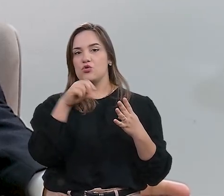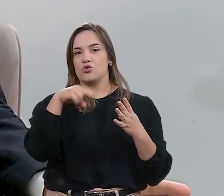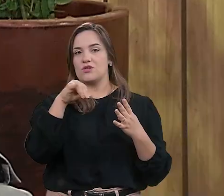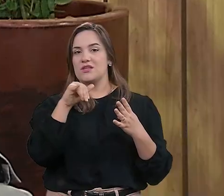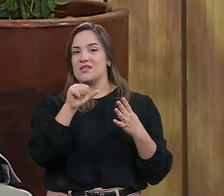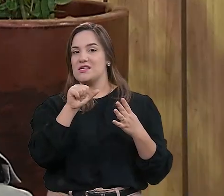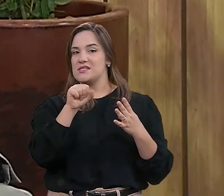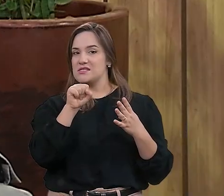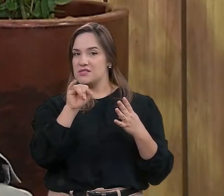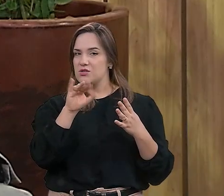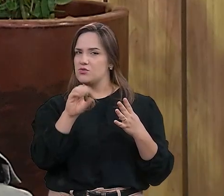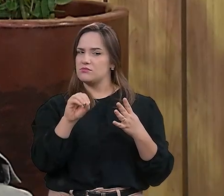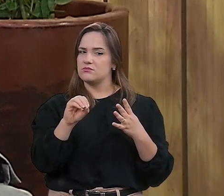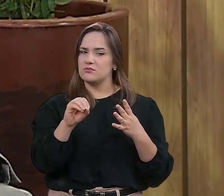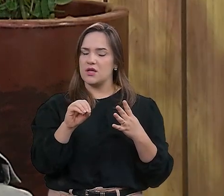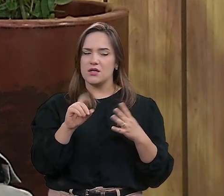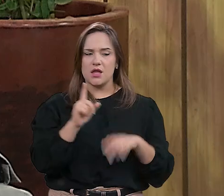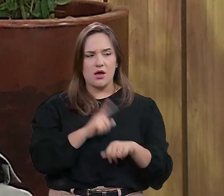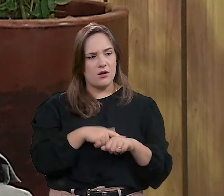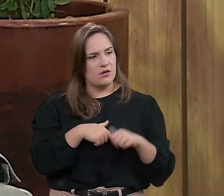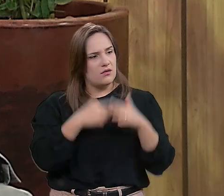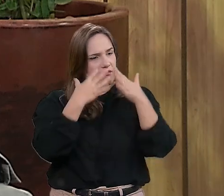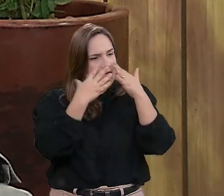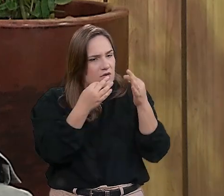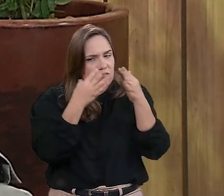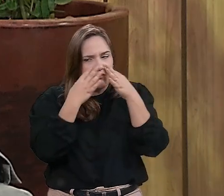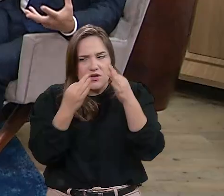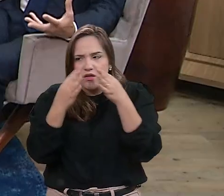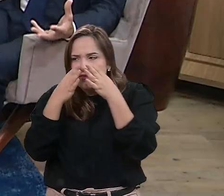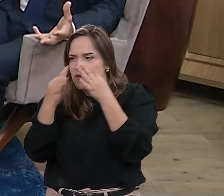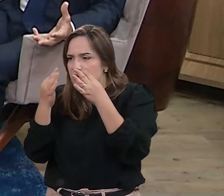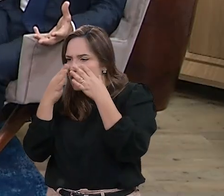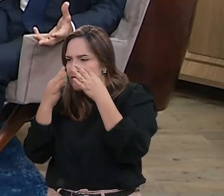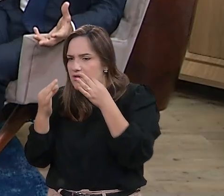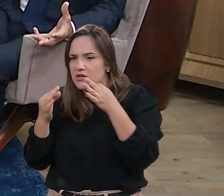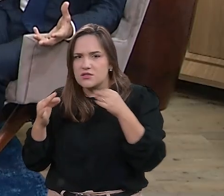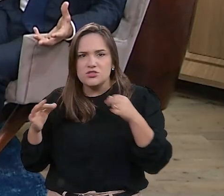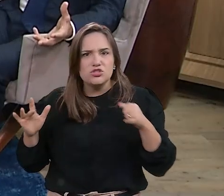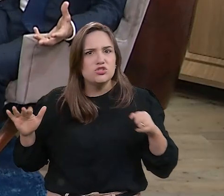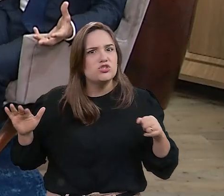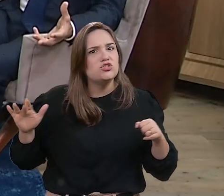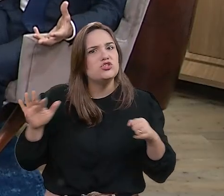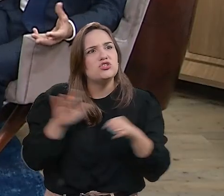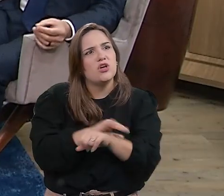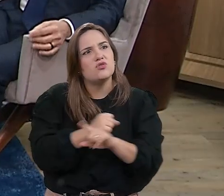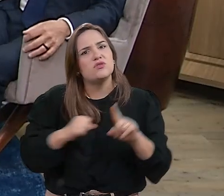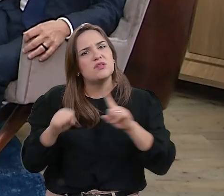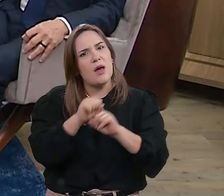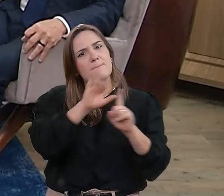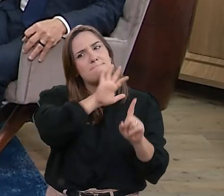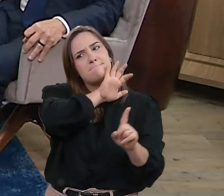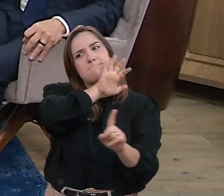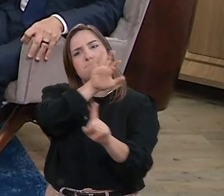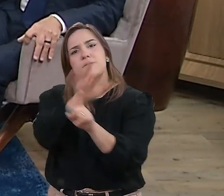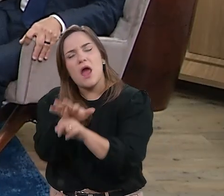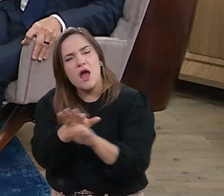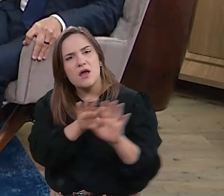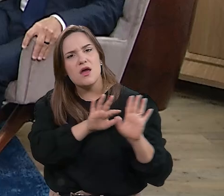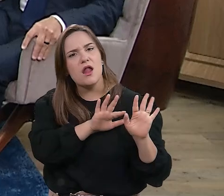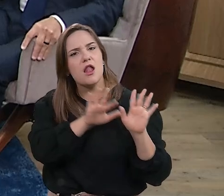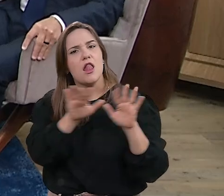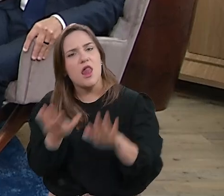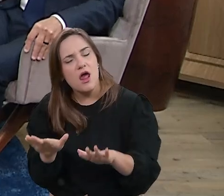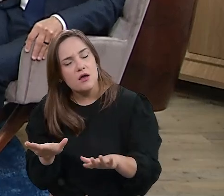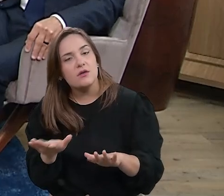os deputados se sensibilizaram com aquela presença, aquela pressão legítima, né, da sociedade, e o projeto foi aprovado